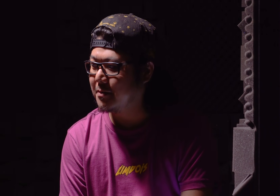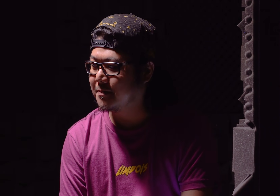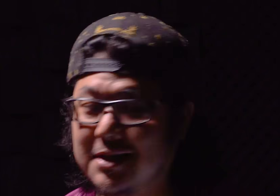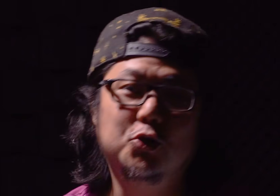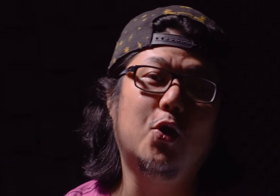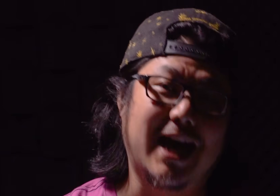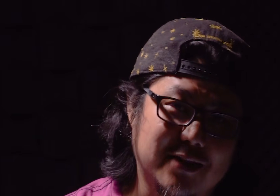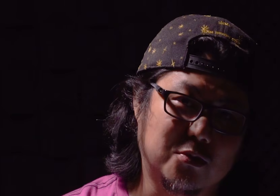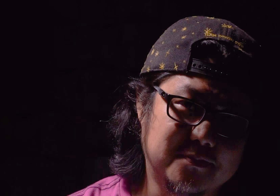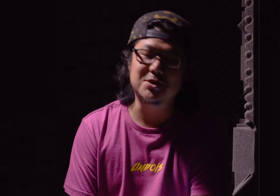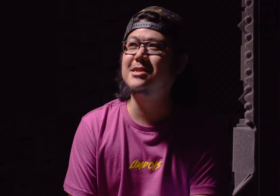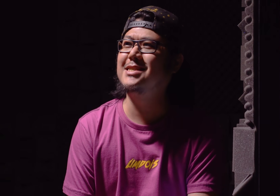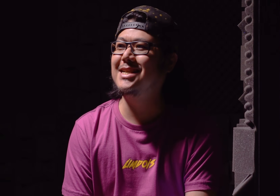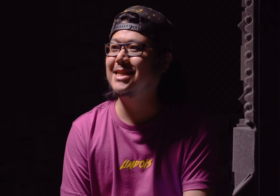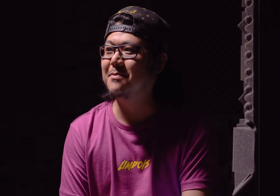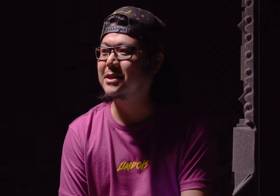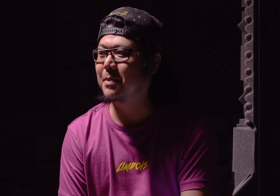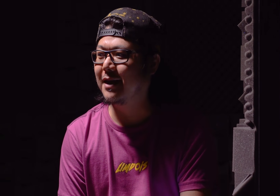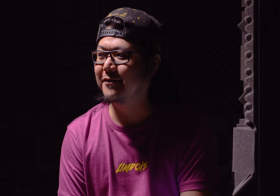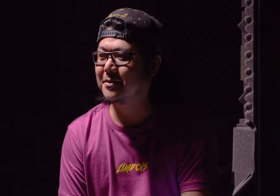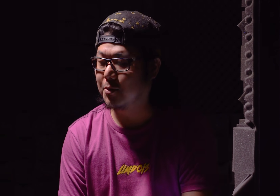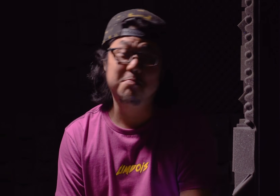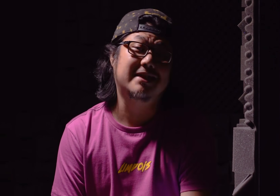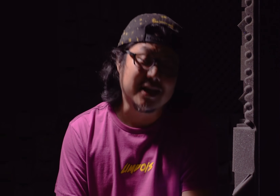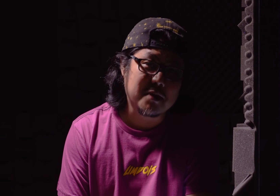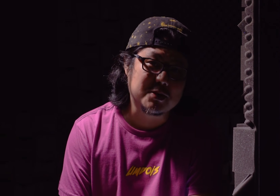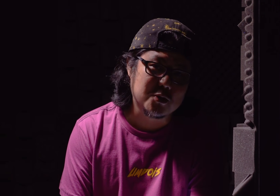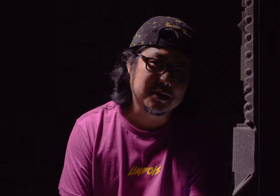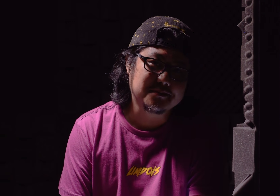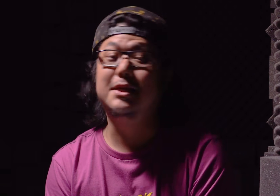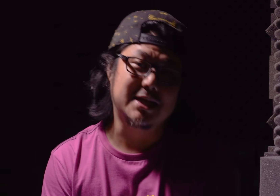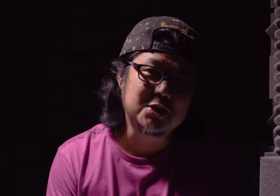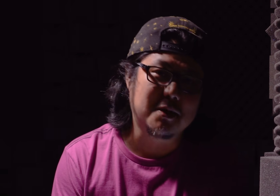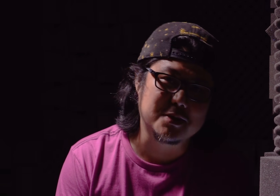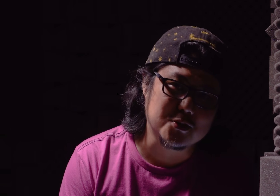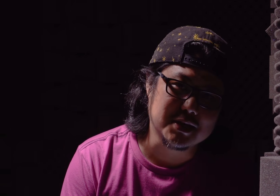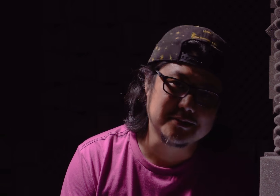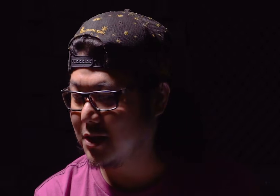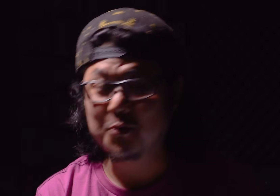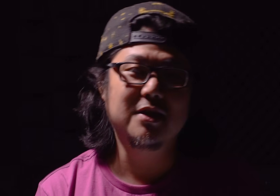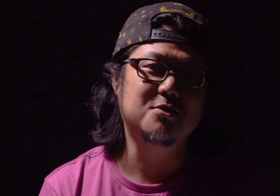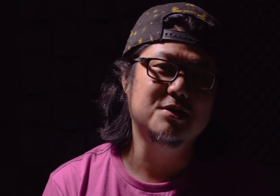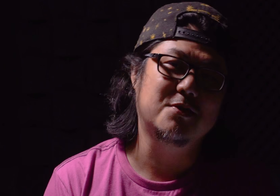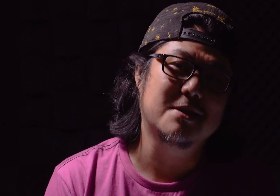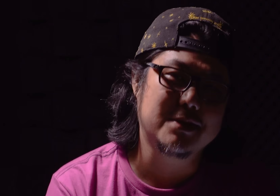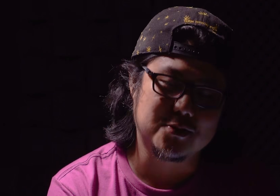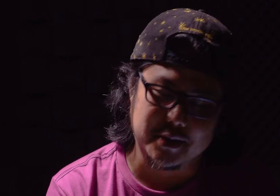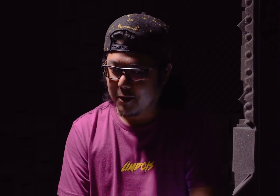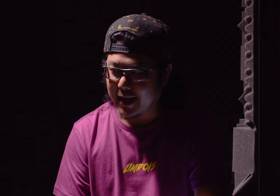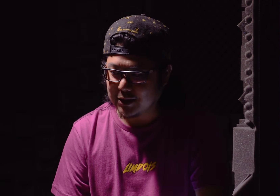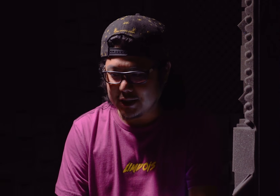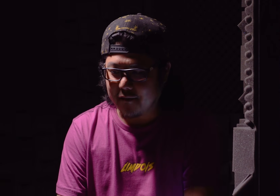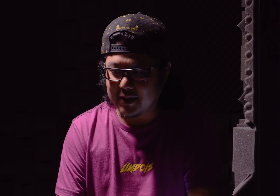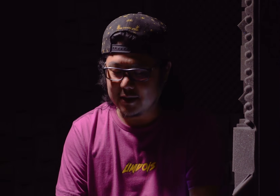fiquei bastante tocado. Não sei se essa é exatamente a palavra. Eu quis bater numa pessoa, eu quis rir de uma pessoa, eu quis muitas coisas com essa